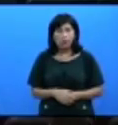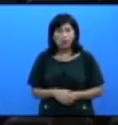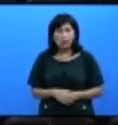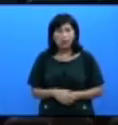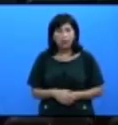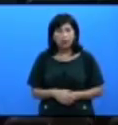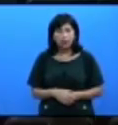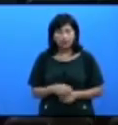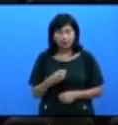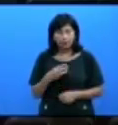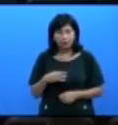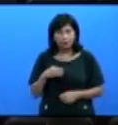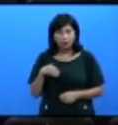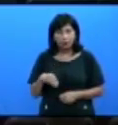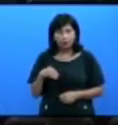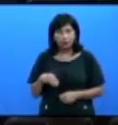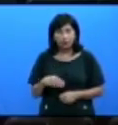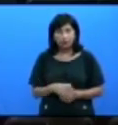Reserva 3 minutos e 20